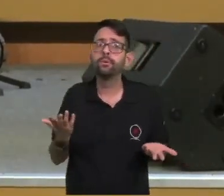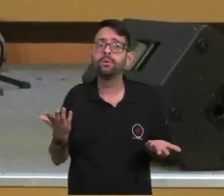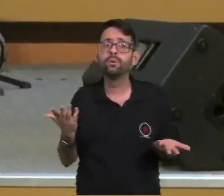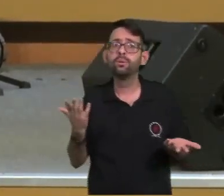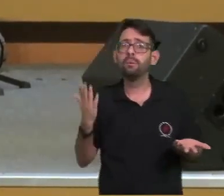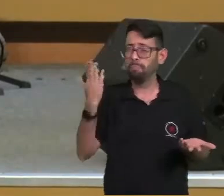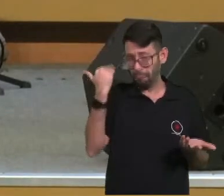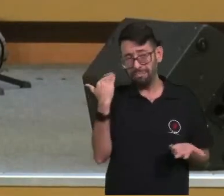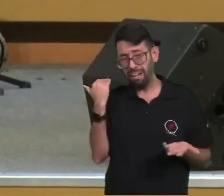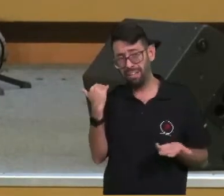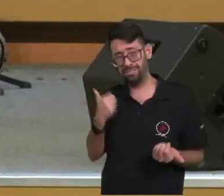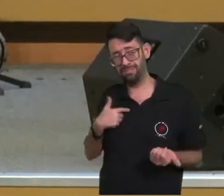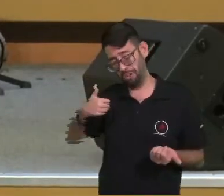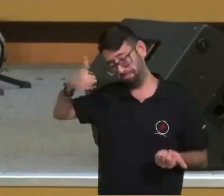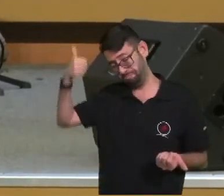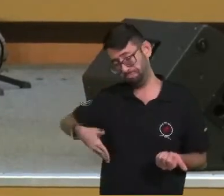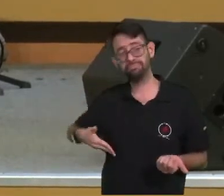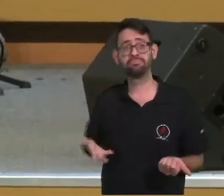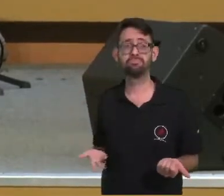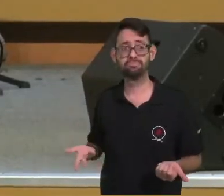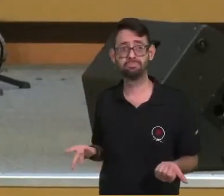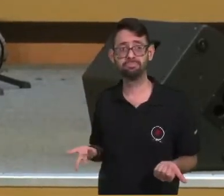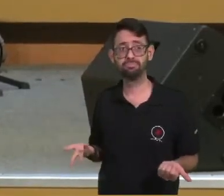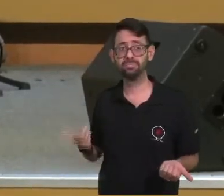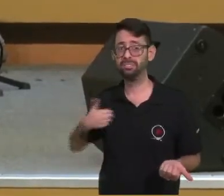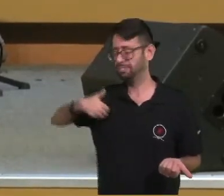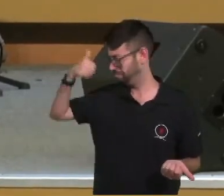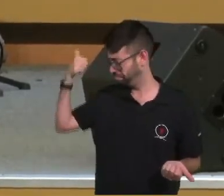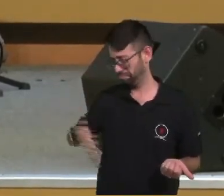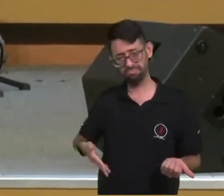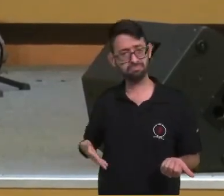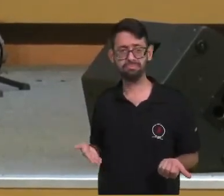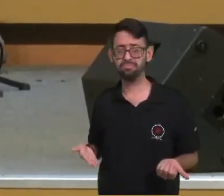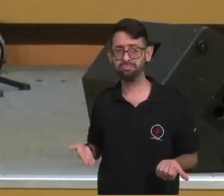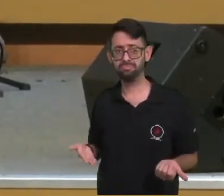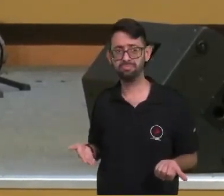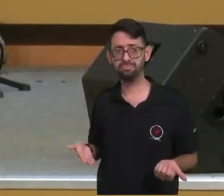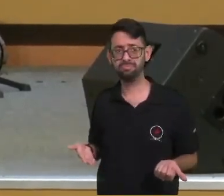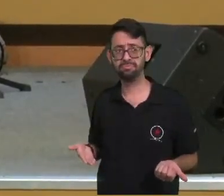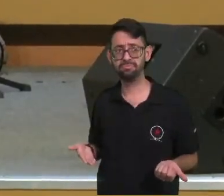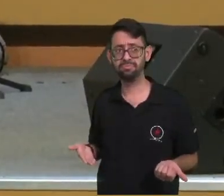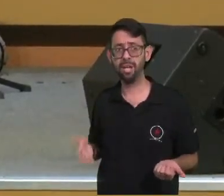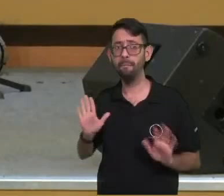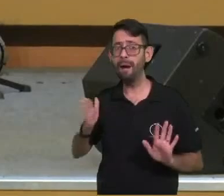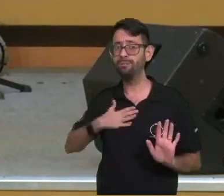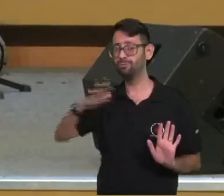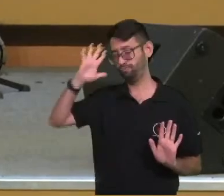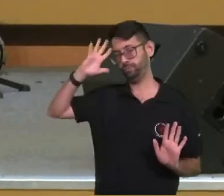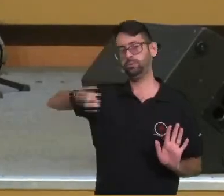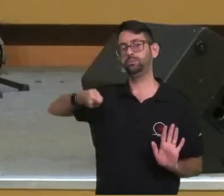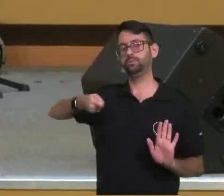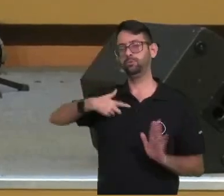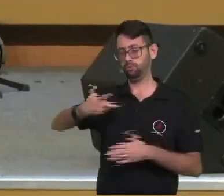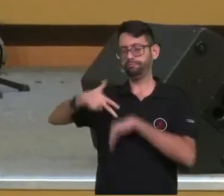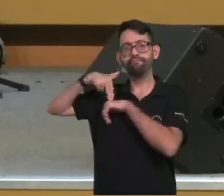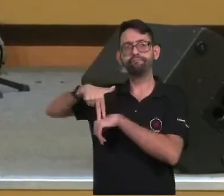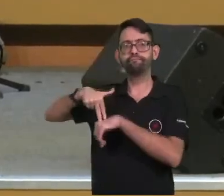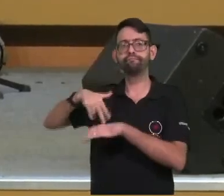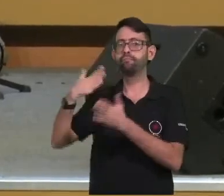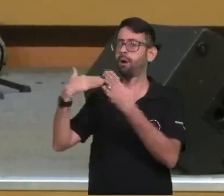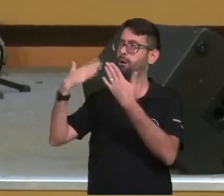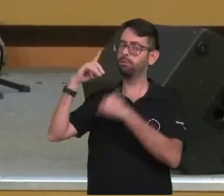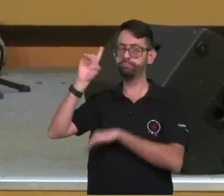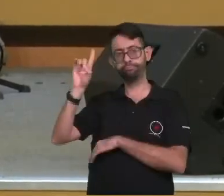hein? Papai vacilou. Mas eu resolvi mudar de postura. Então eu vou falar com o senhor. O senhor